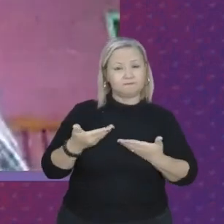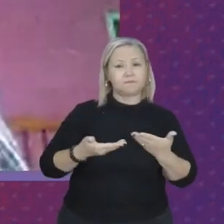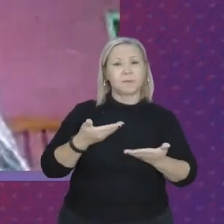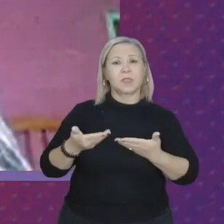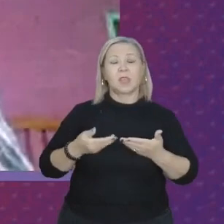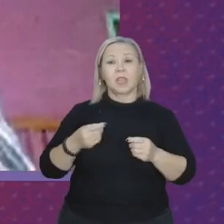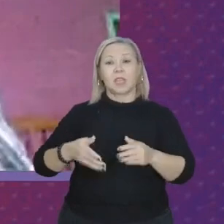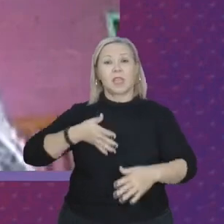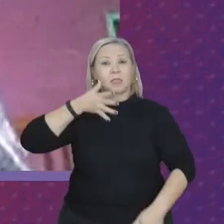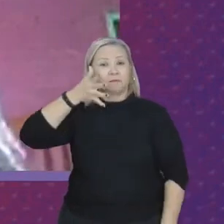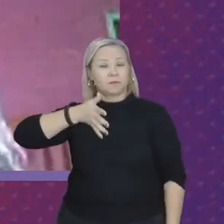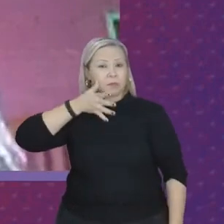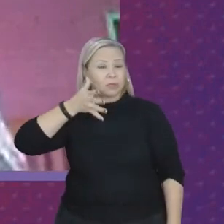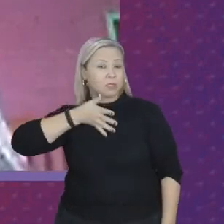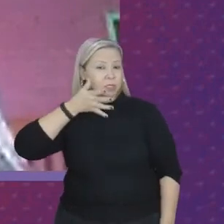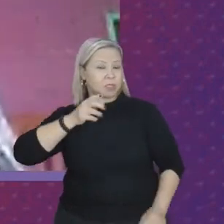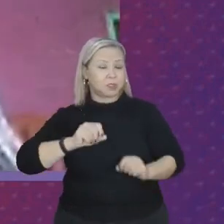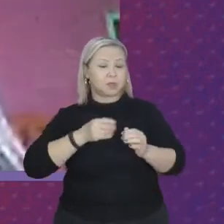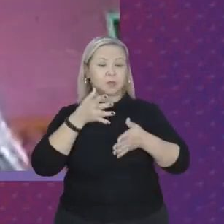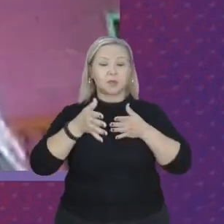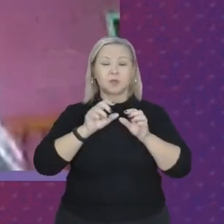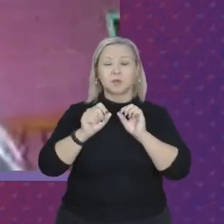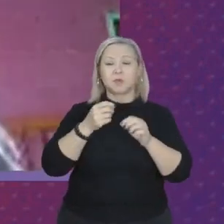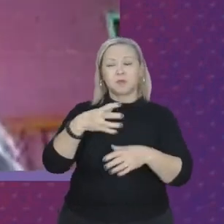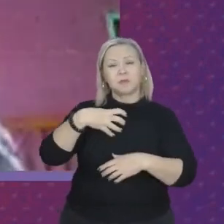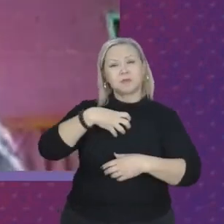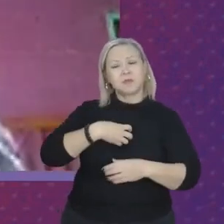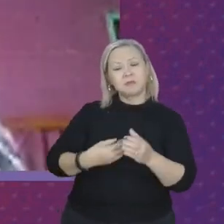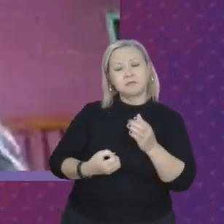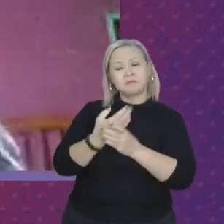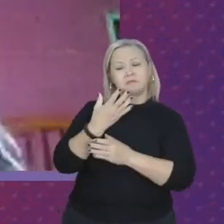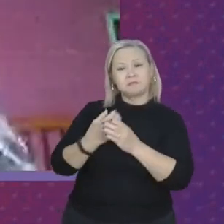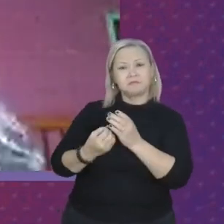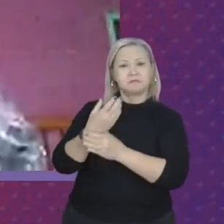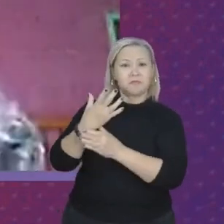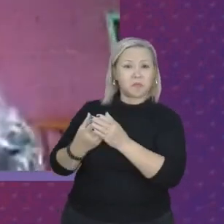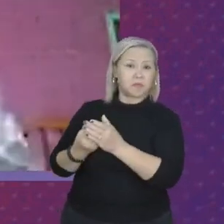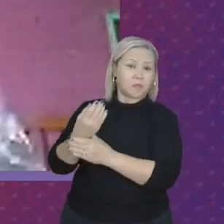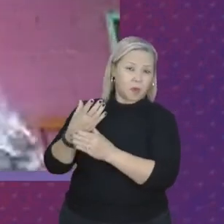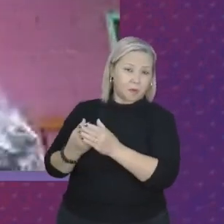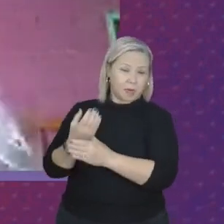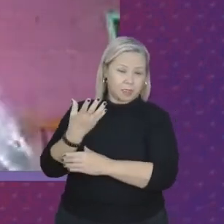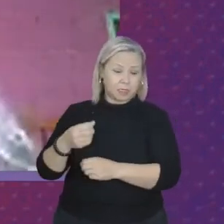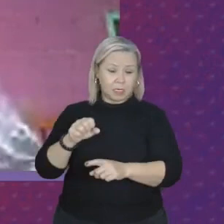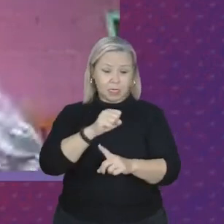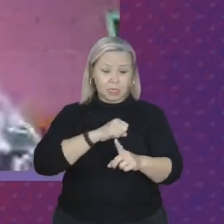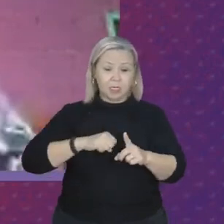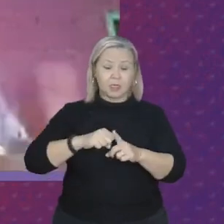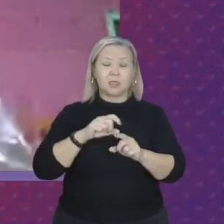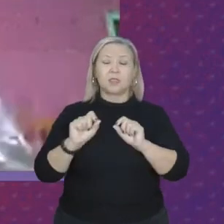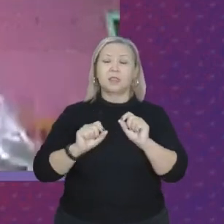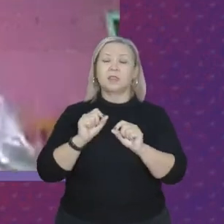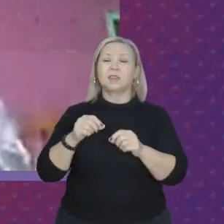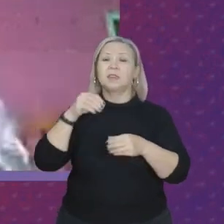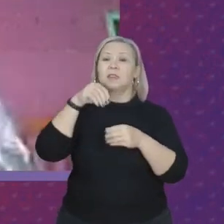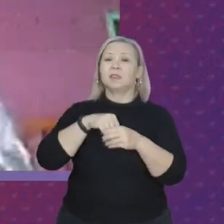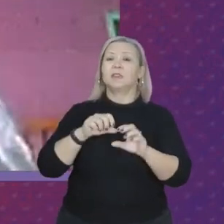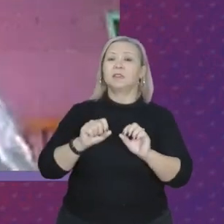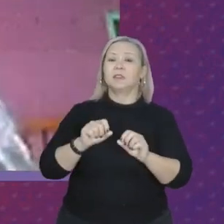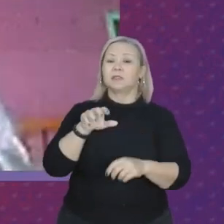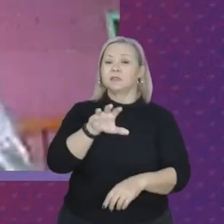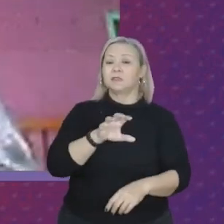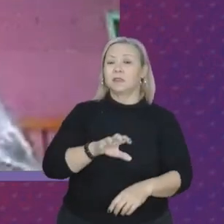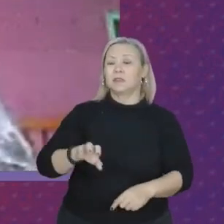esses discursos eles vão tomando forma e tomando corpo dentro da nossa sociedade e dentro daquilo que eu chamei a atenção, das arenas